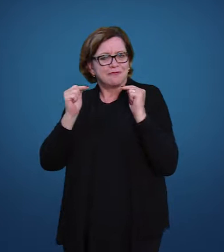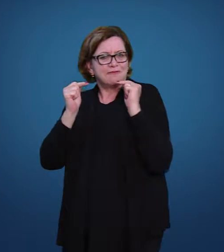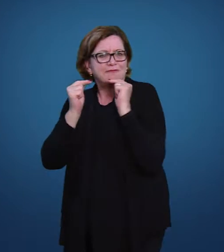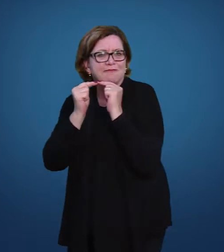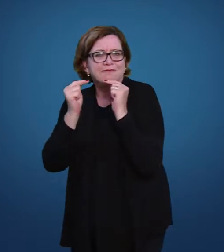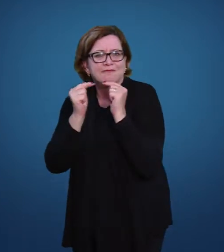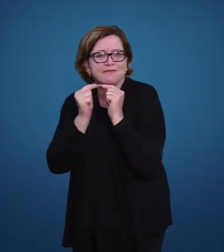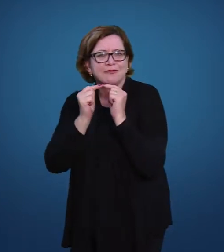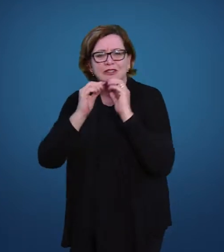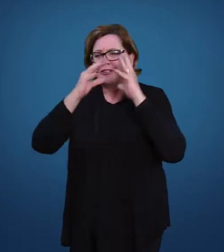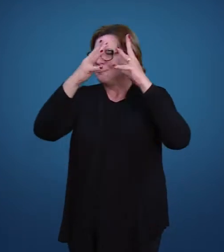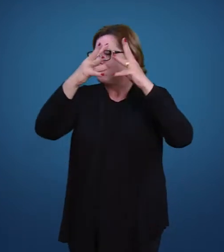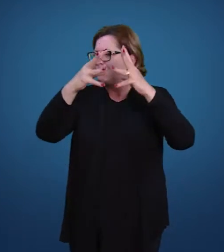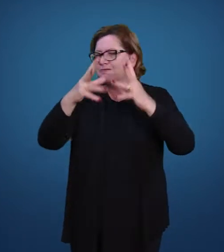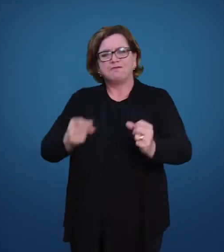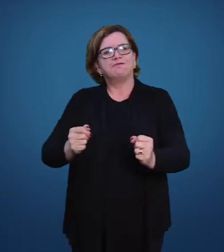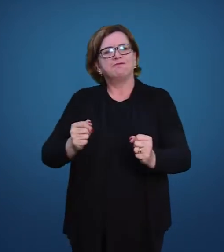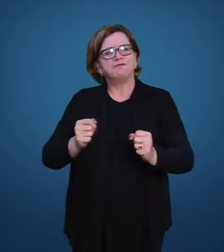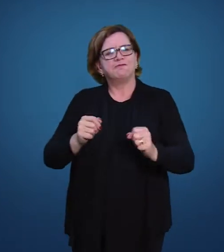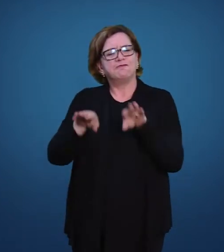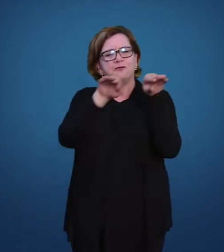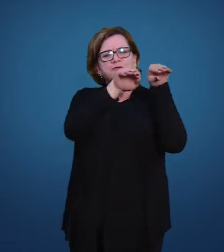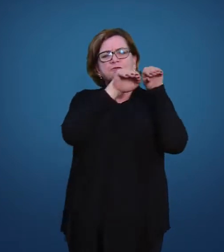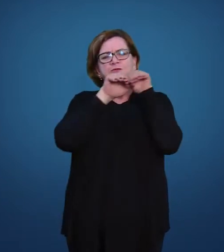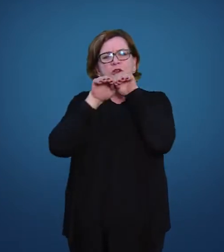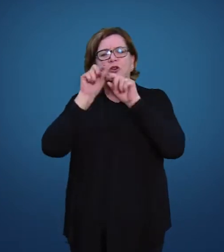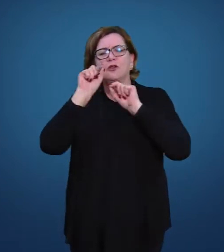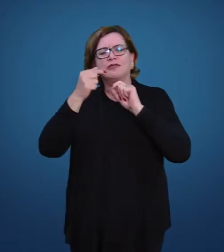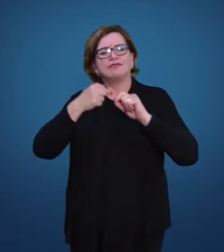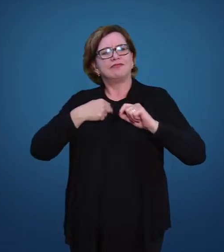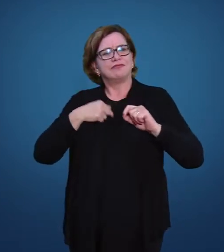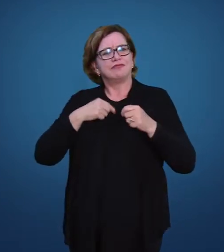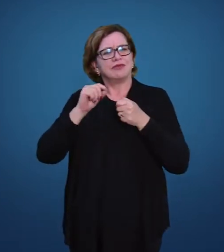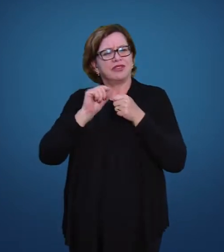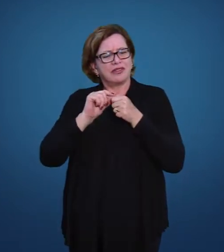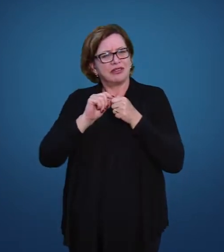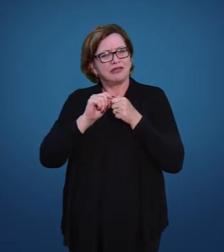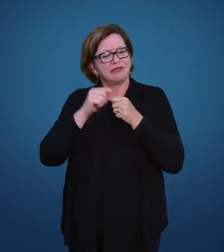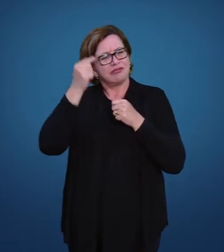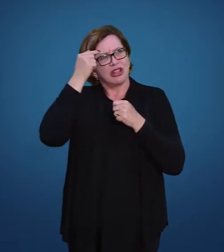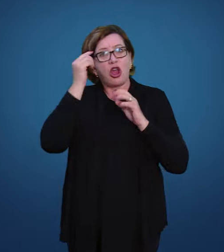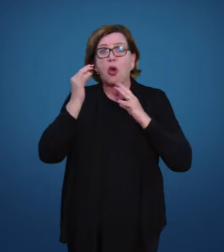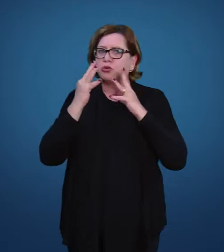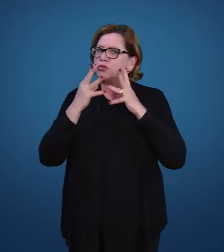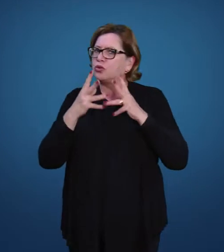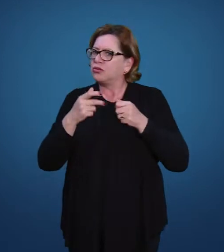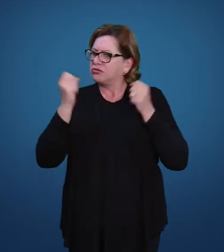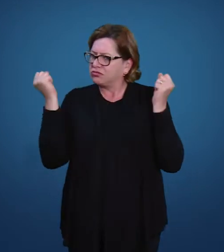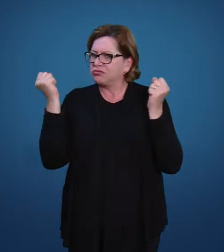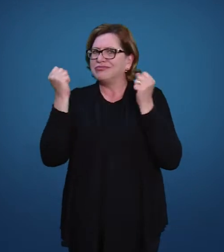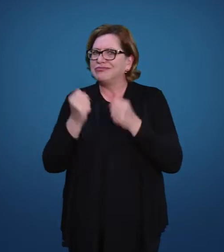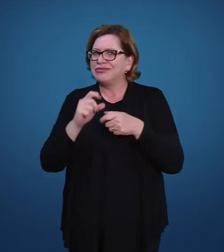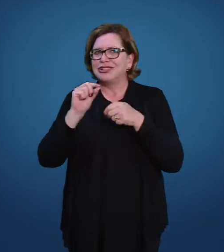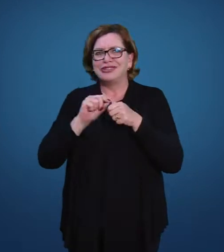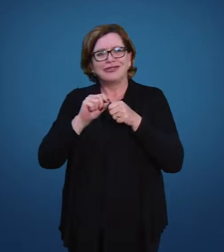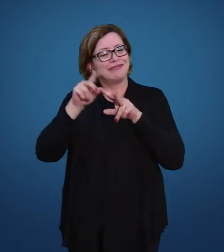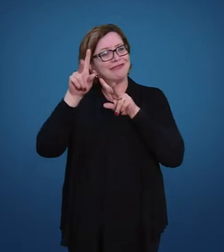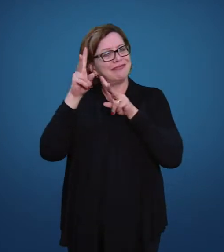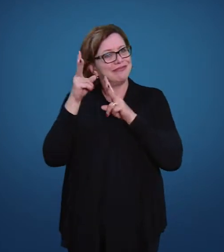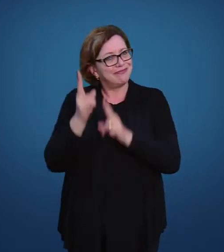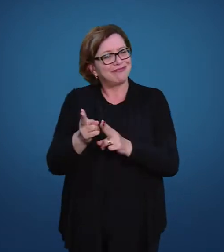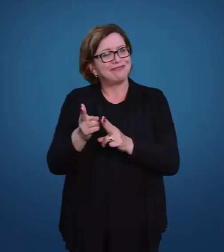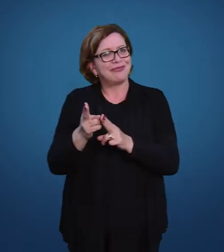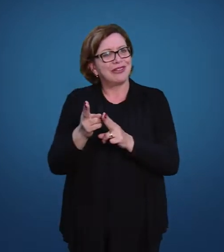condizentes com as atitudes de todo mundo. Que aquilo que eu faço pode ser feito por todo mundo. e não vai causar um grande